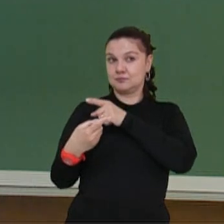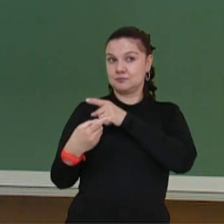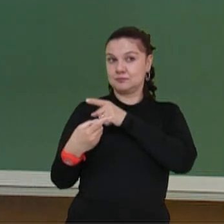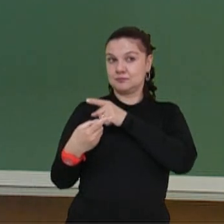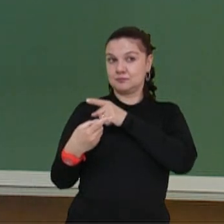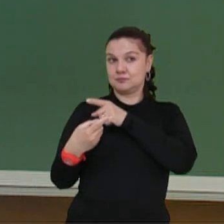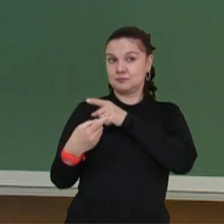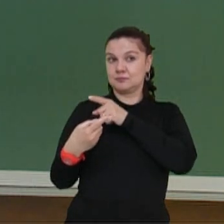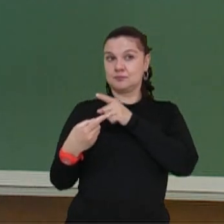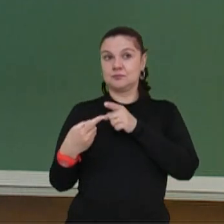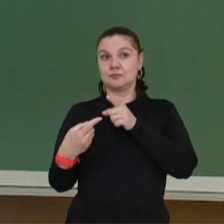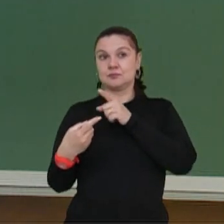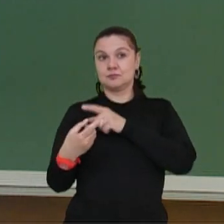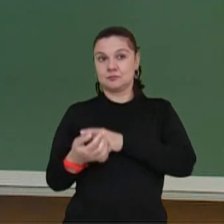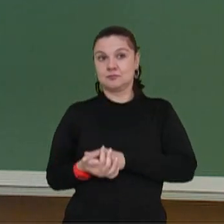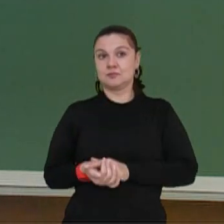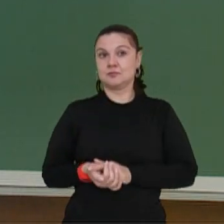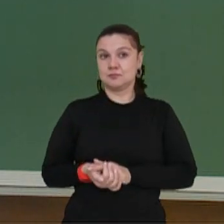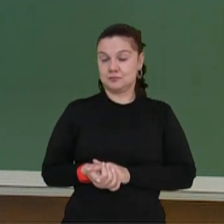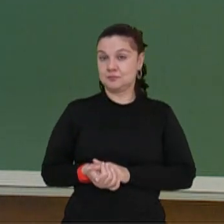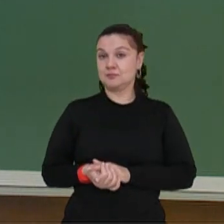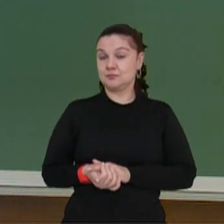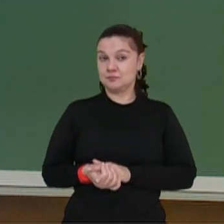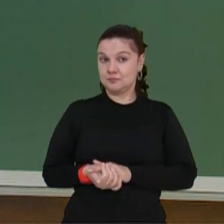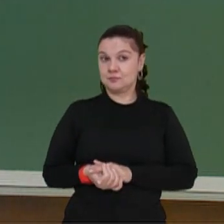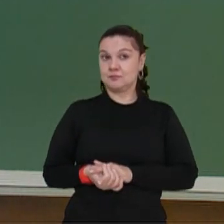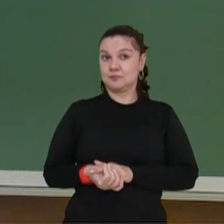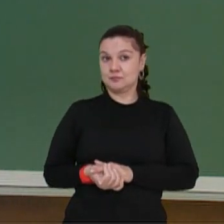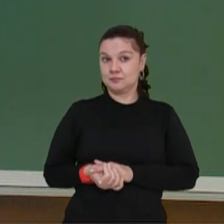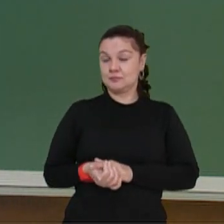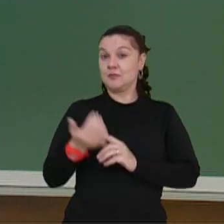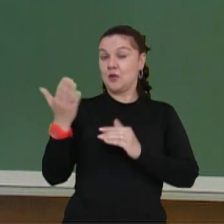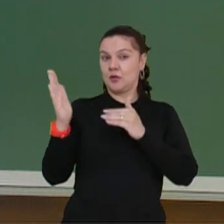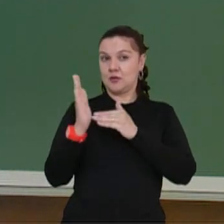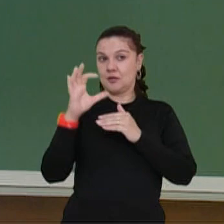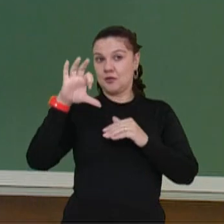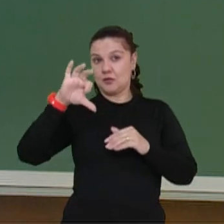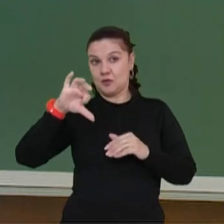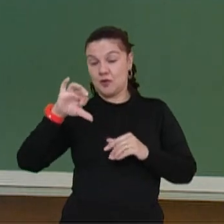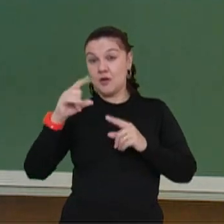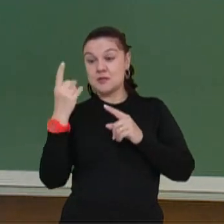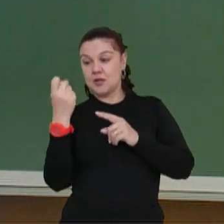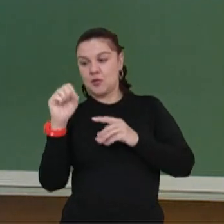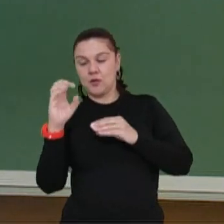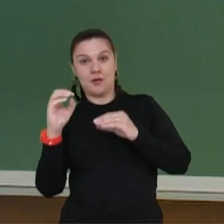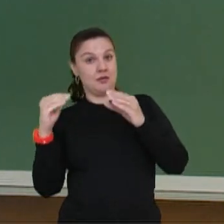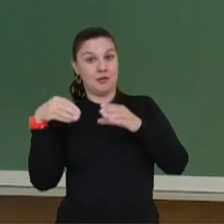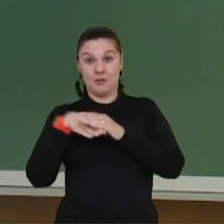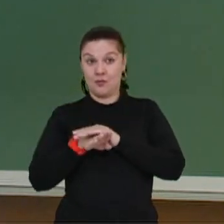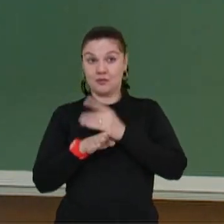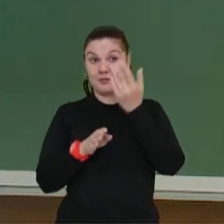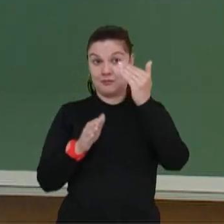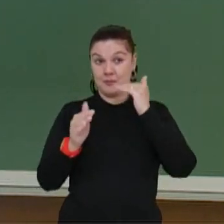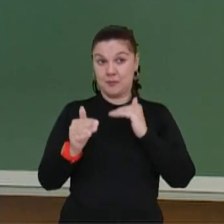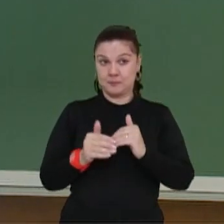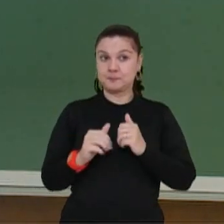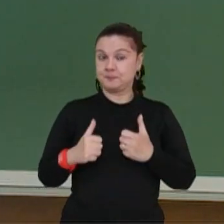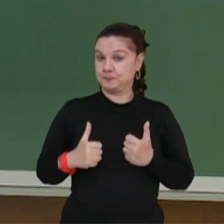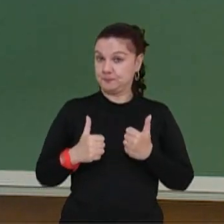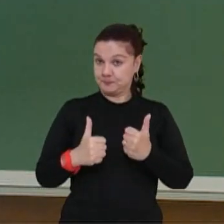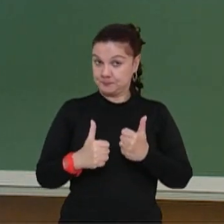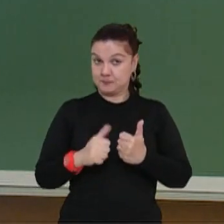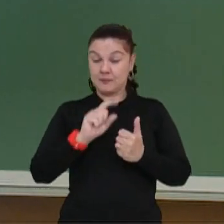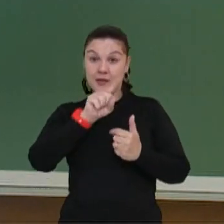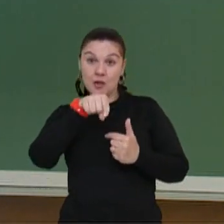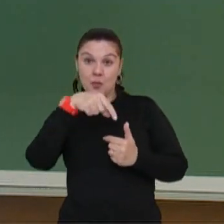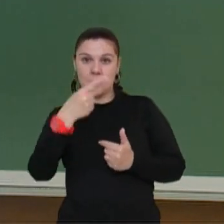4. 5, 6, 7, 8, 9. Aí o 180 não entra no intervalo, então eu tenho 9.